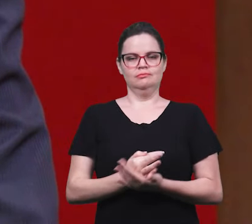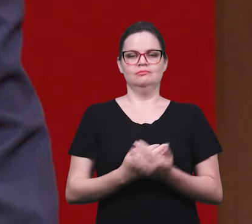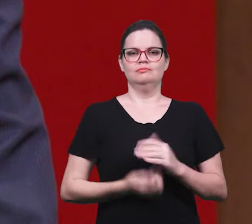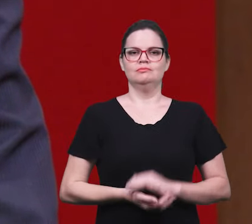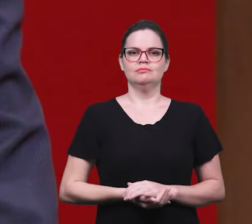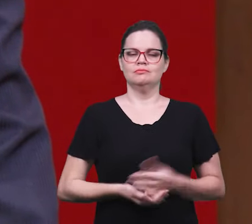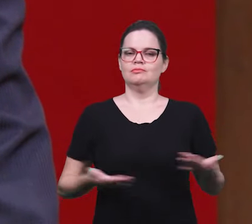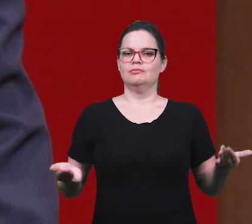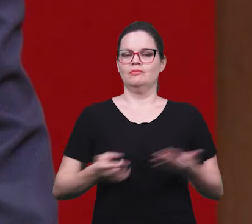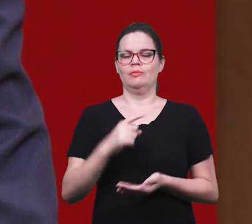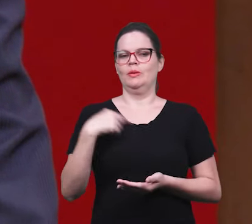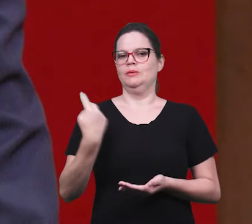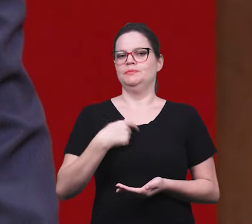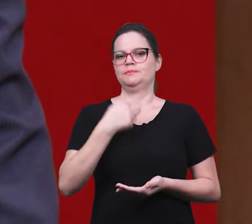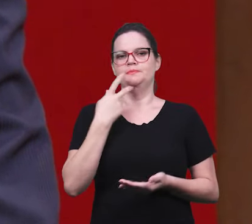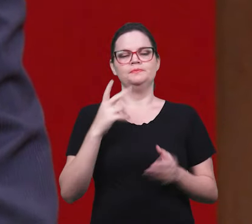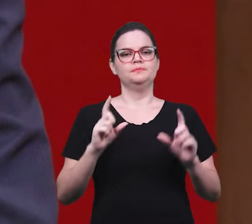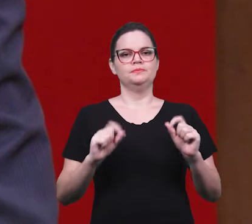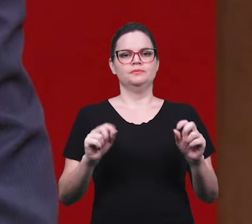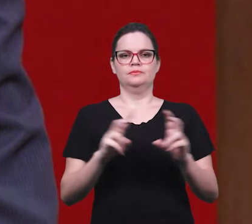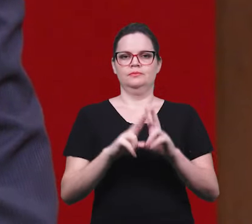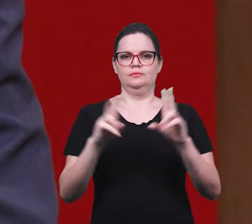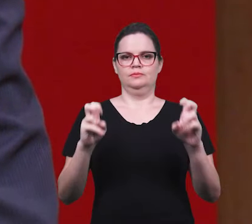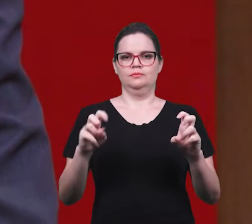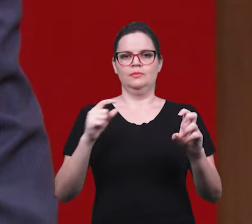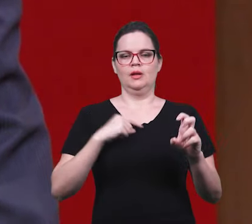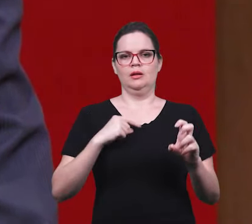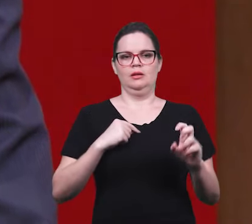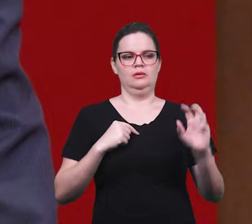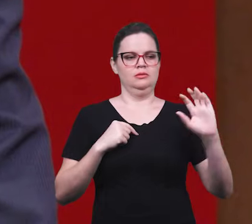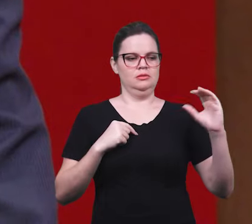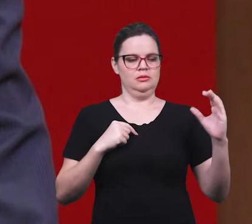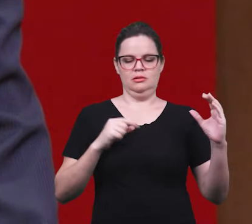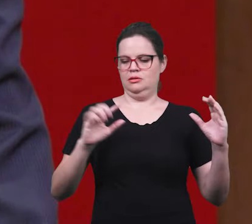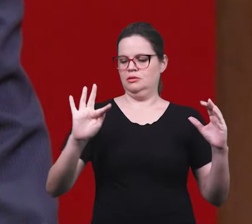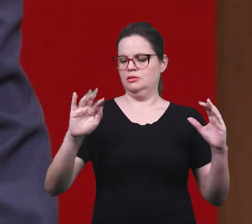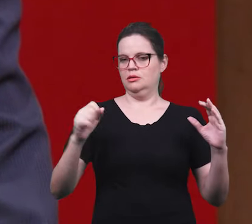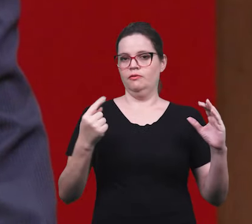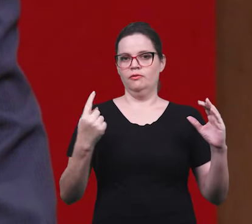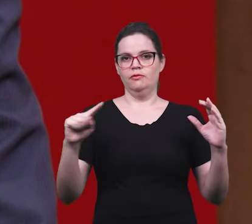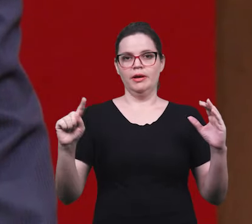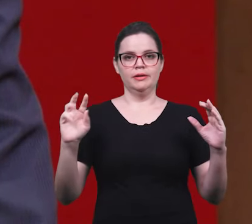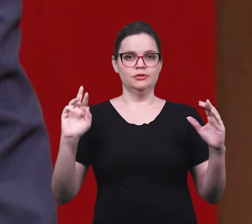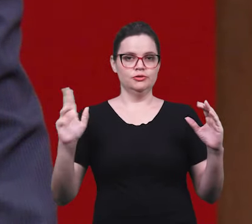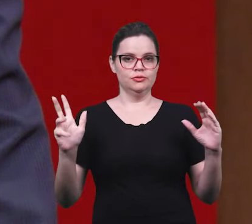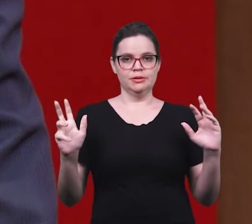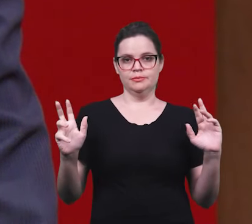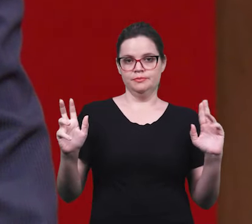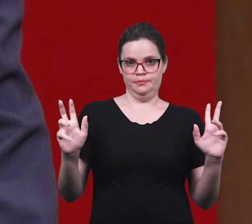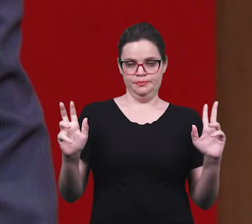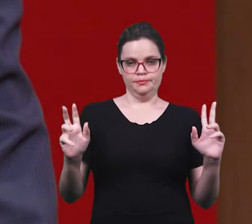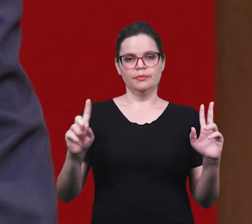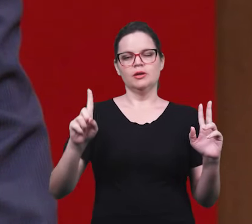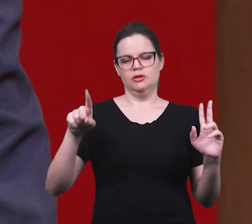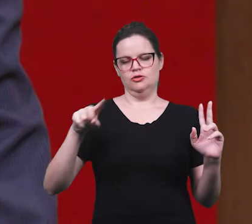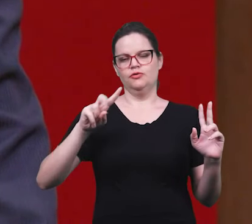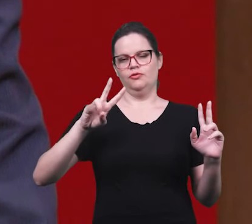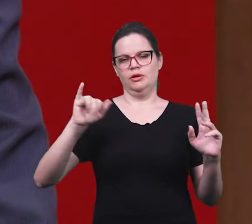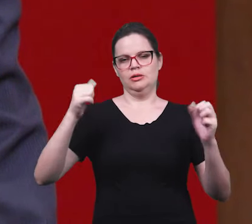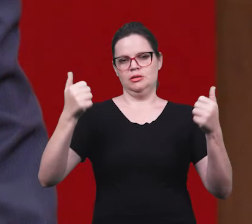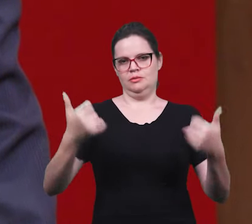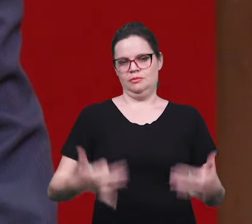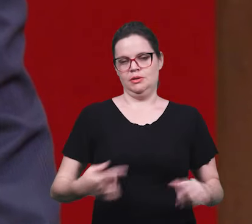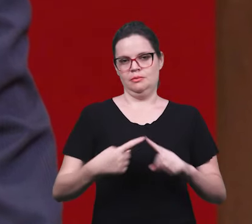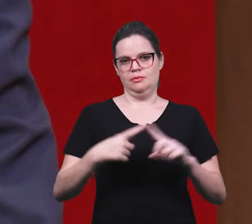vamos falar a respeito dessas diferenças ao longo deste episódio aqui, especialmente tratando dos